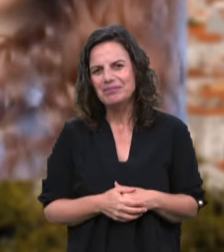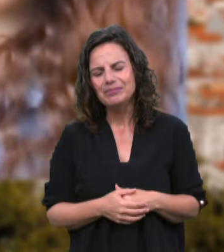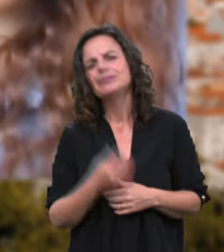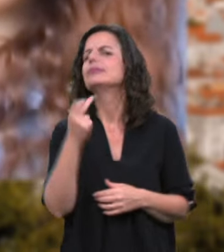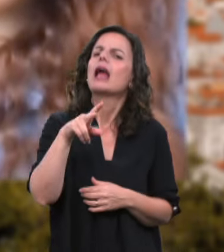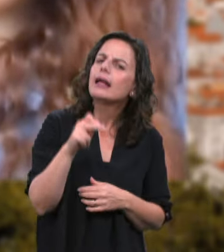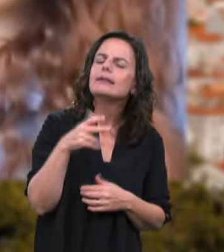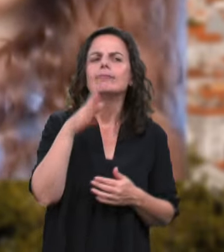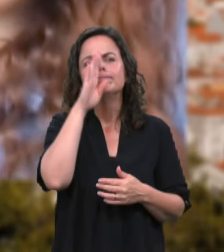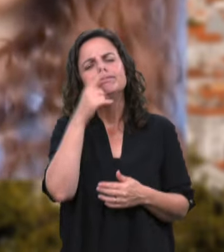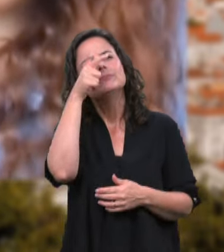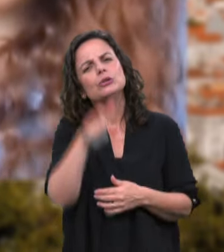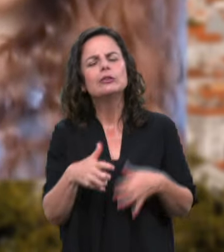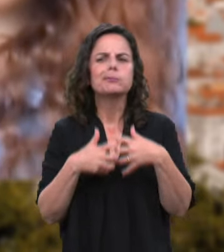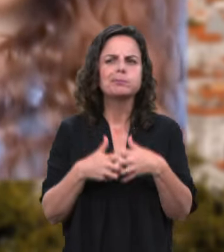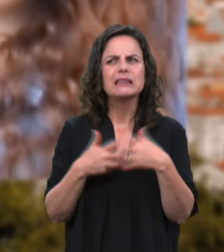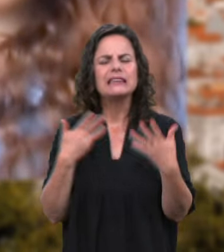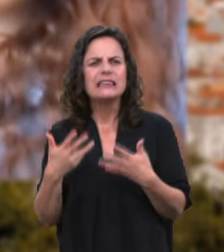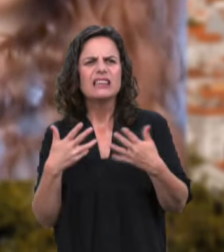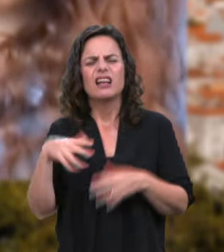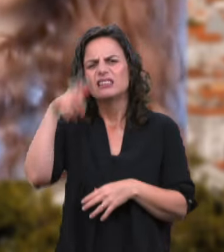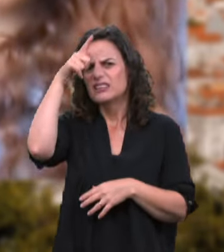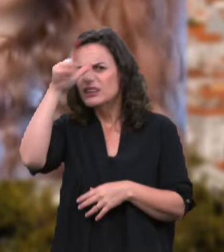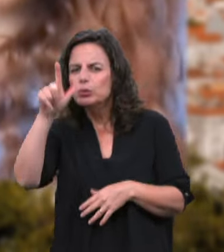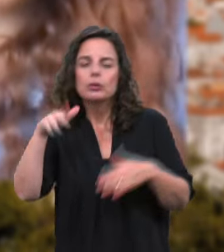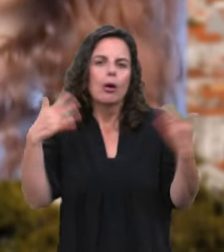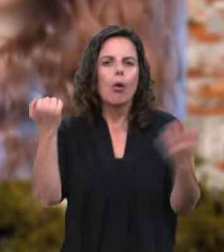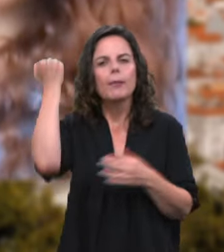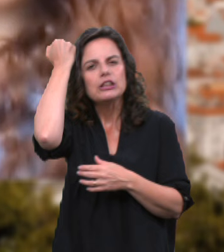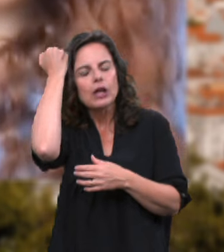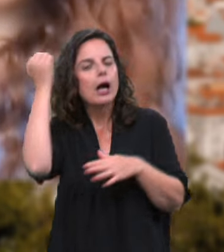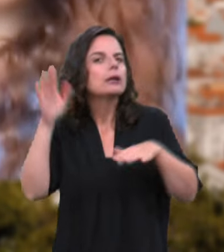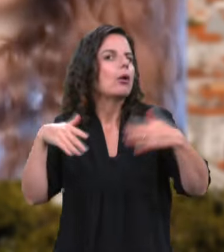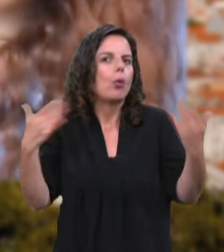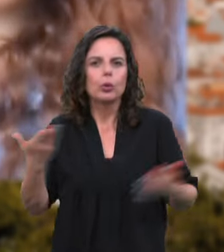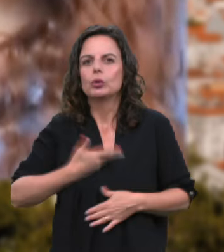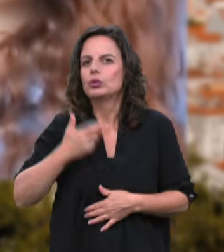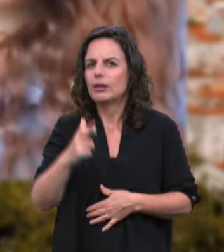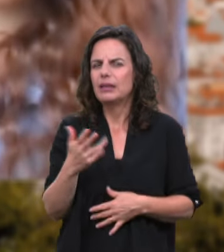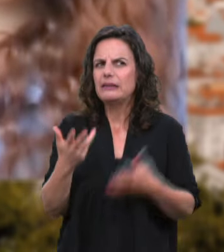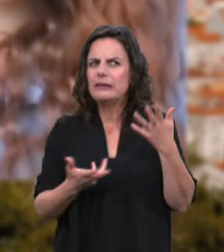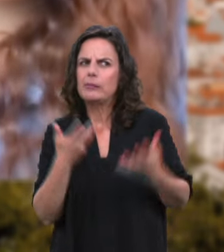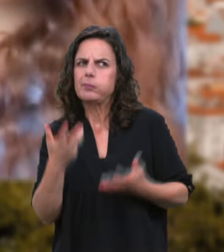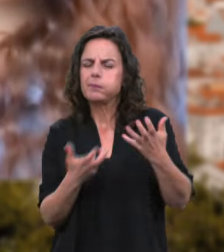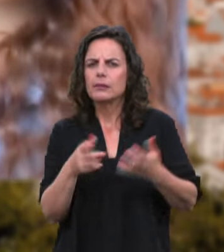Ana, o que diria alguém que tem dúvidas em inscrever-se numa licenciatura, mestrado ou mesmo num